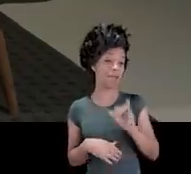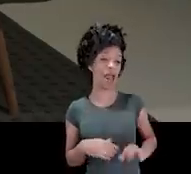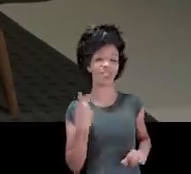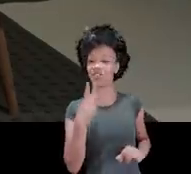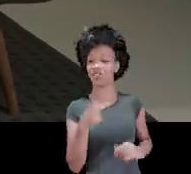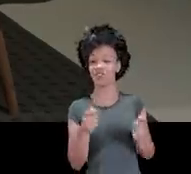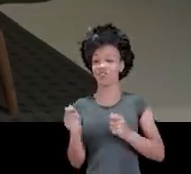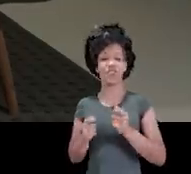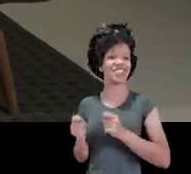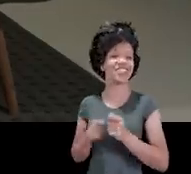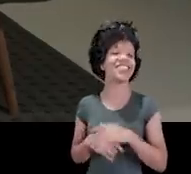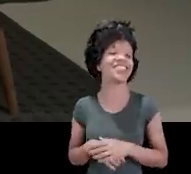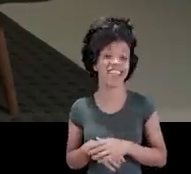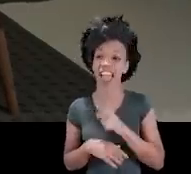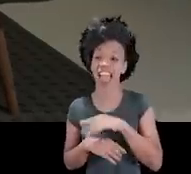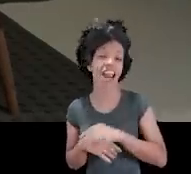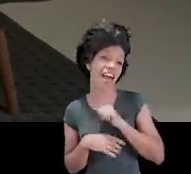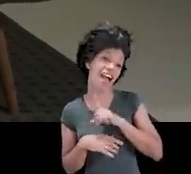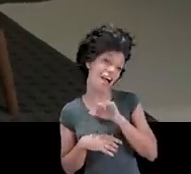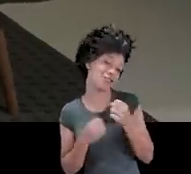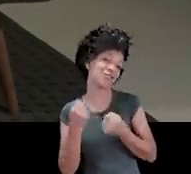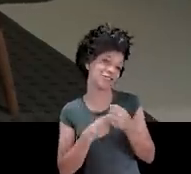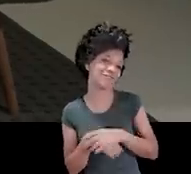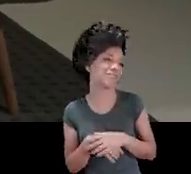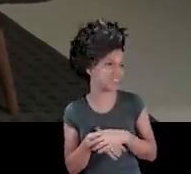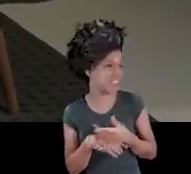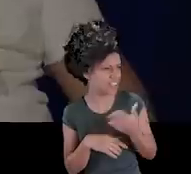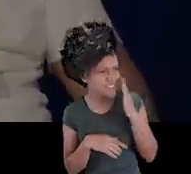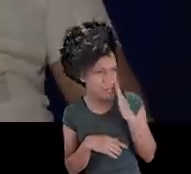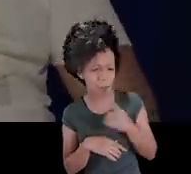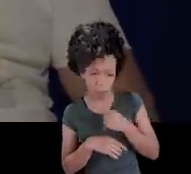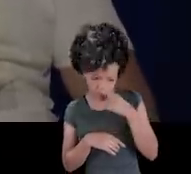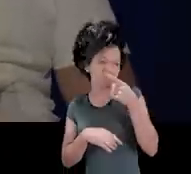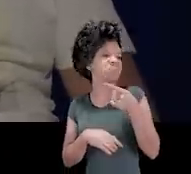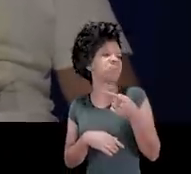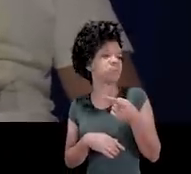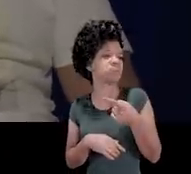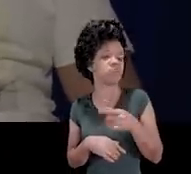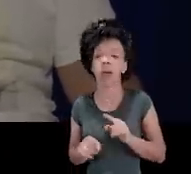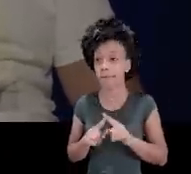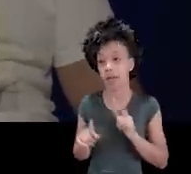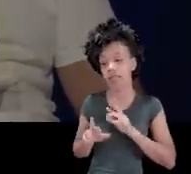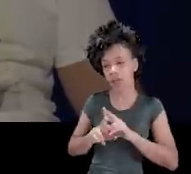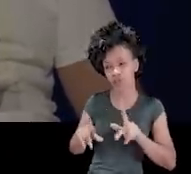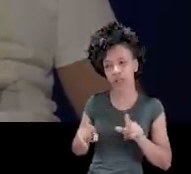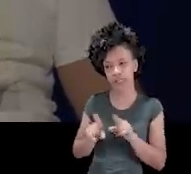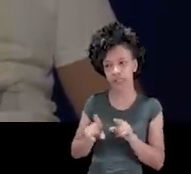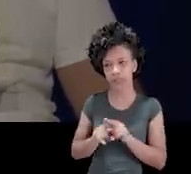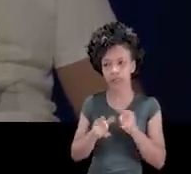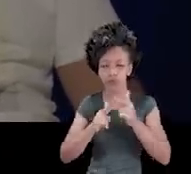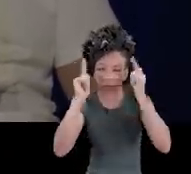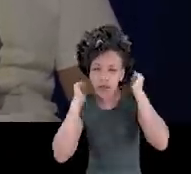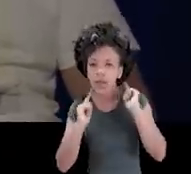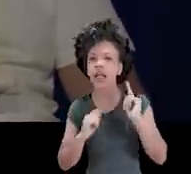boca. É. Pega um áudio, cara. Como se fosse uma arrogância minha. Mas tem essa diferença mesmo do careca